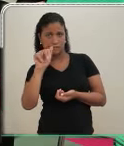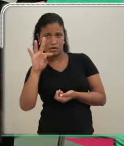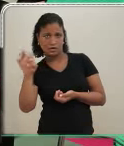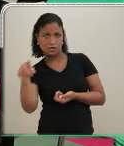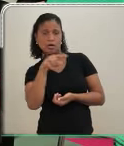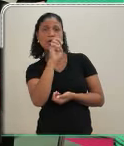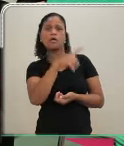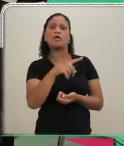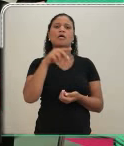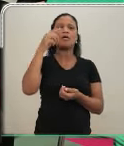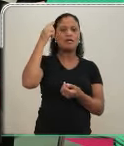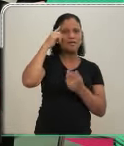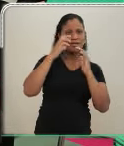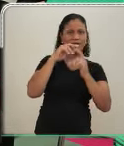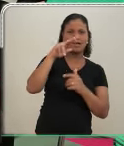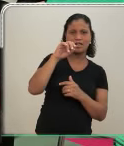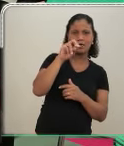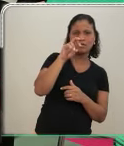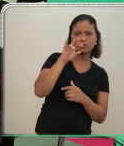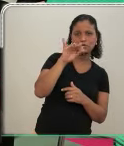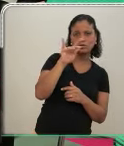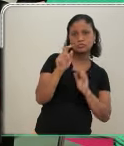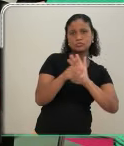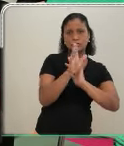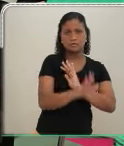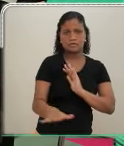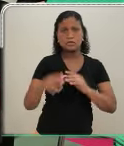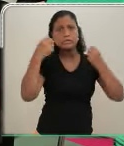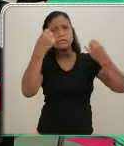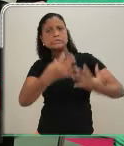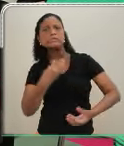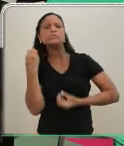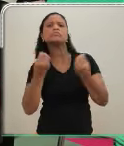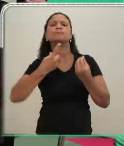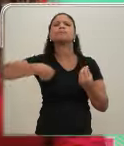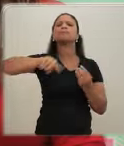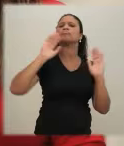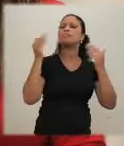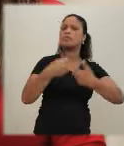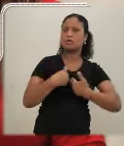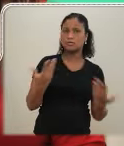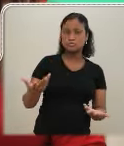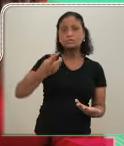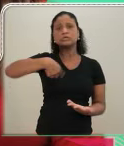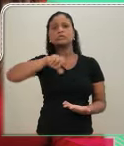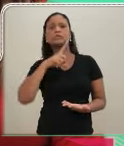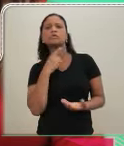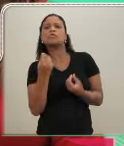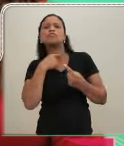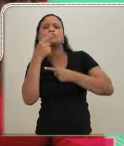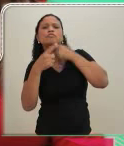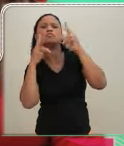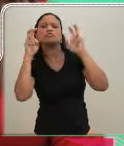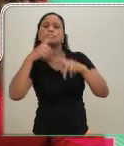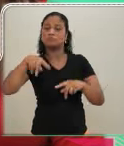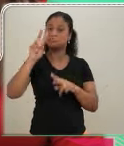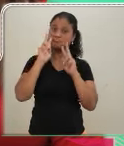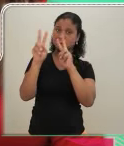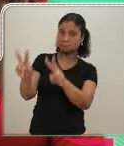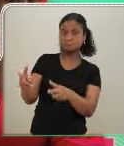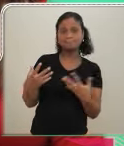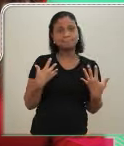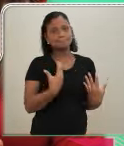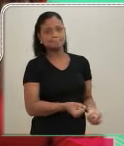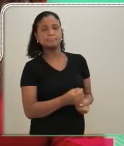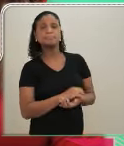autismo. Afinal, muita gente em casa ainda tem dúvidas sobre isso. Vamos assistir? Vamos. O autismo é uma desordem biológica, não é